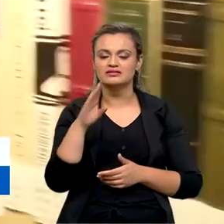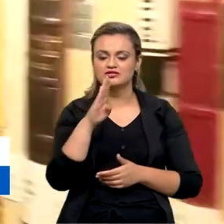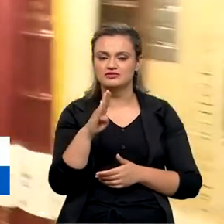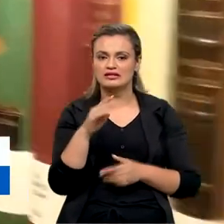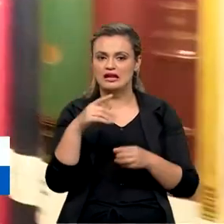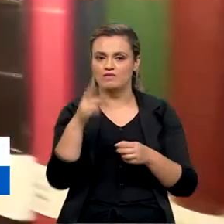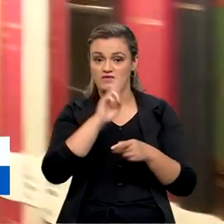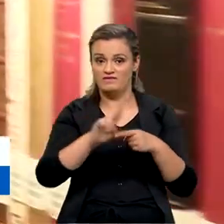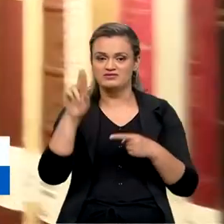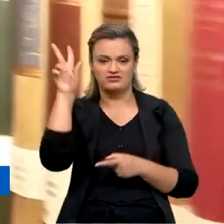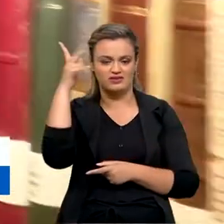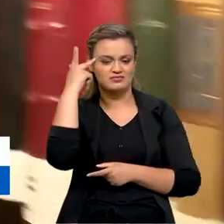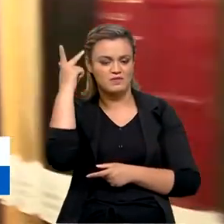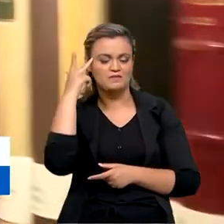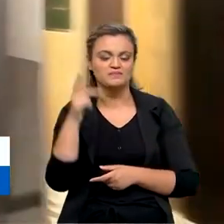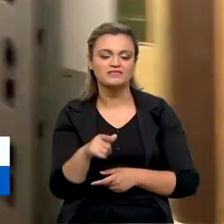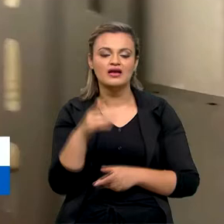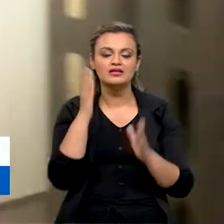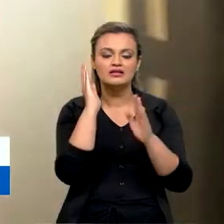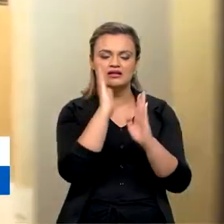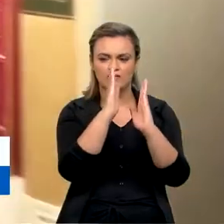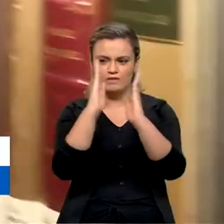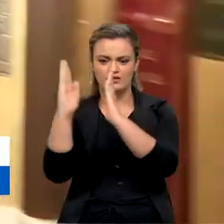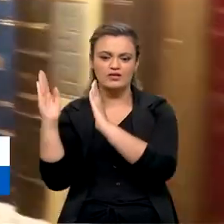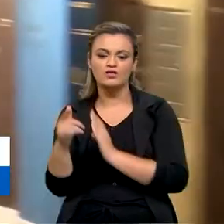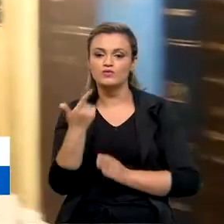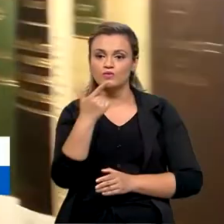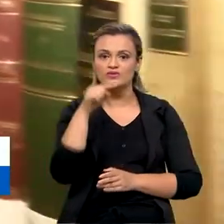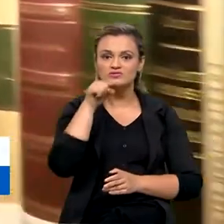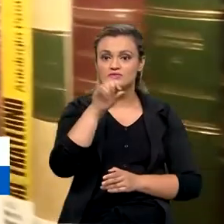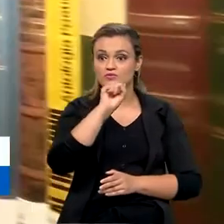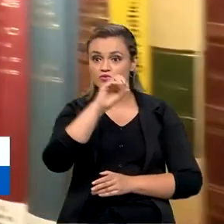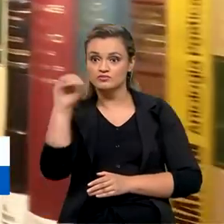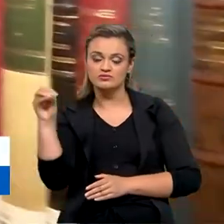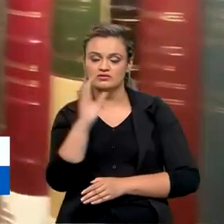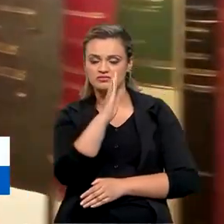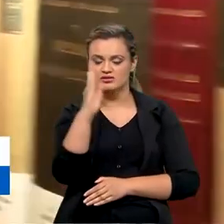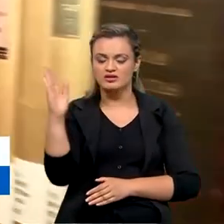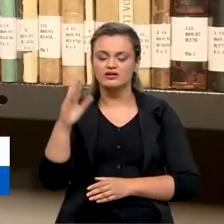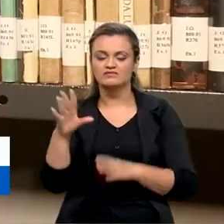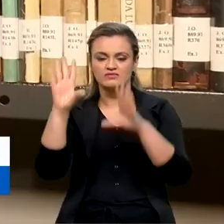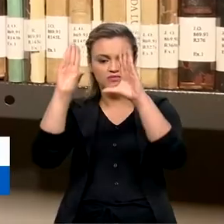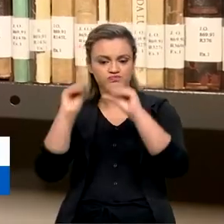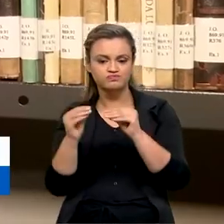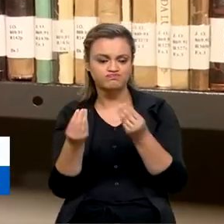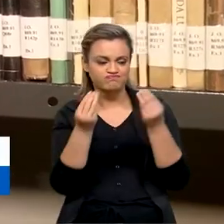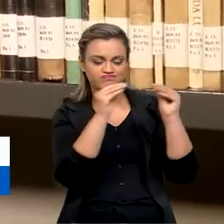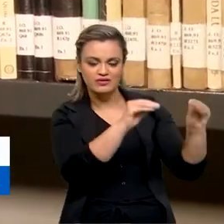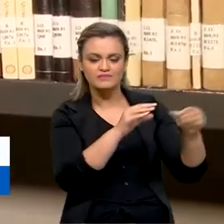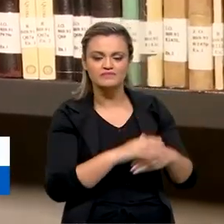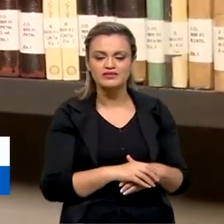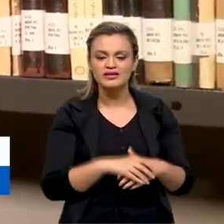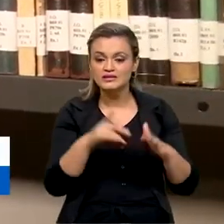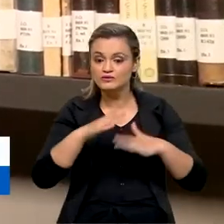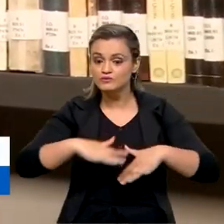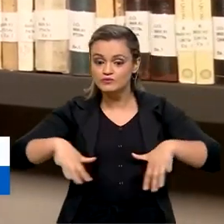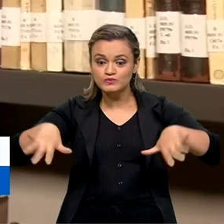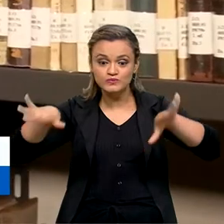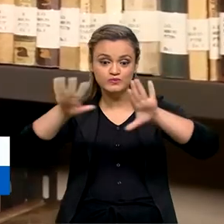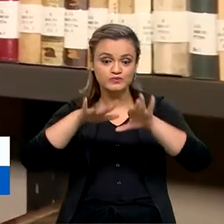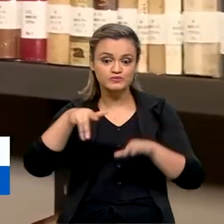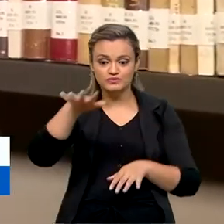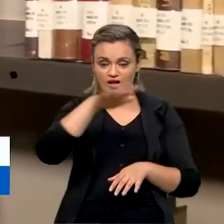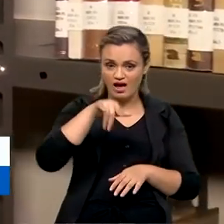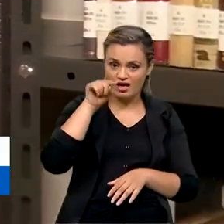Batatais. Estão guardadas aqui 2.800 obras que foram editadas por ele. E com todo o acervo assim, num